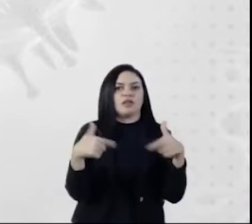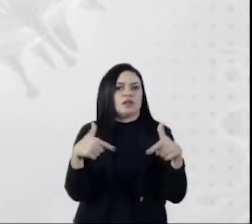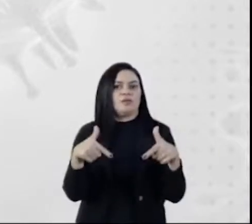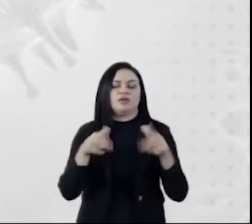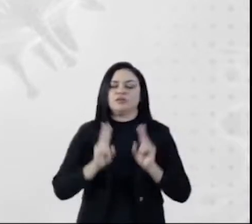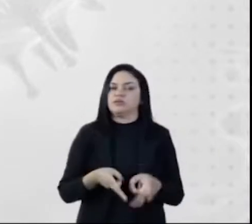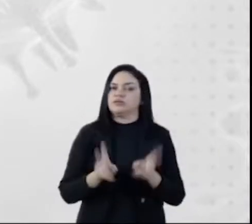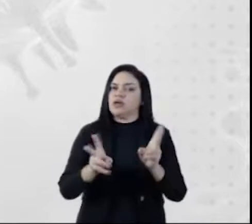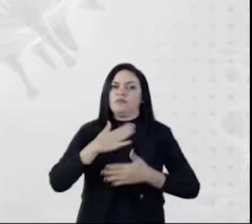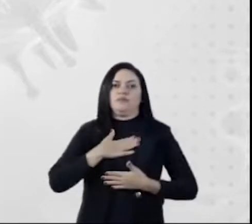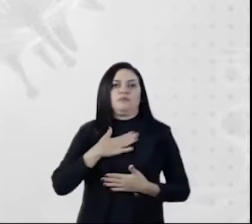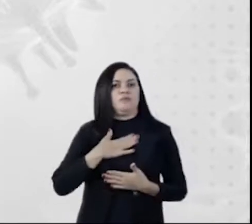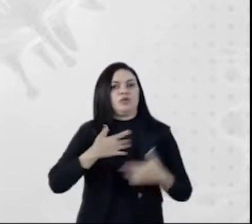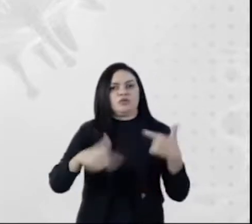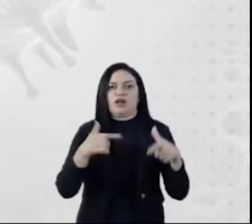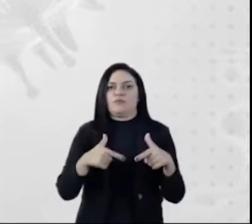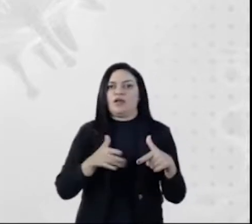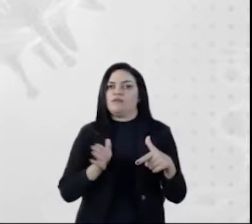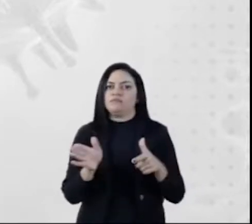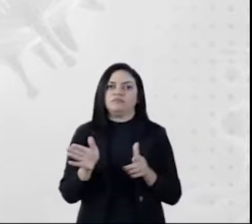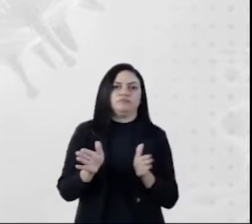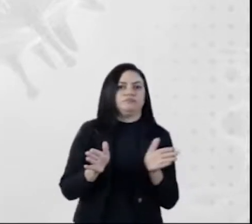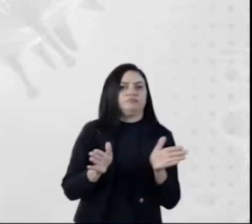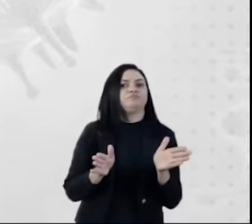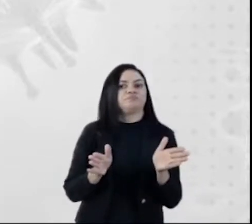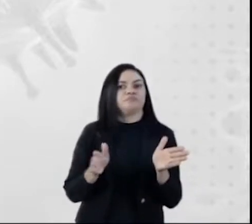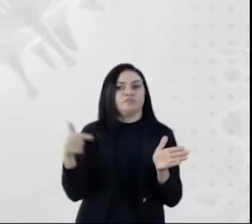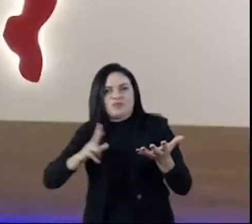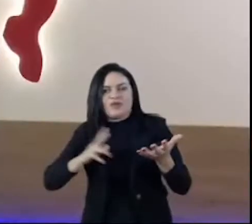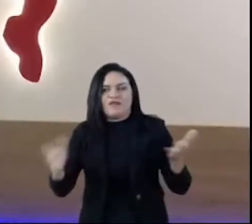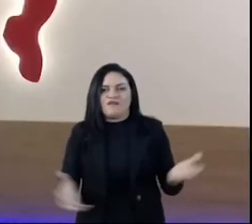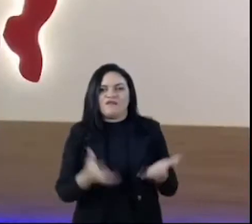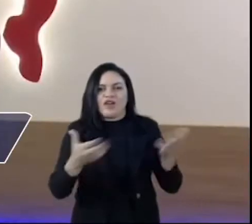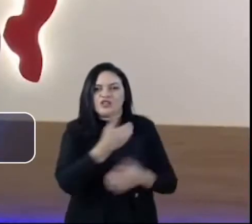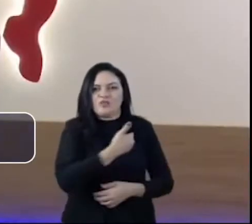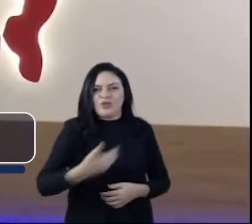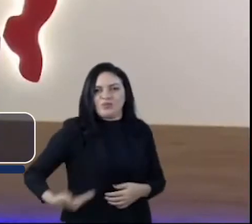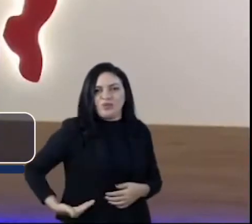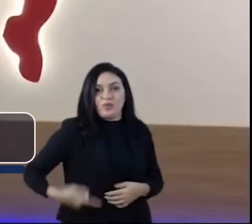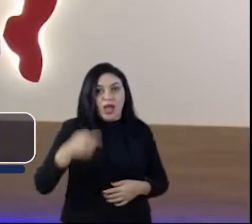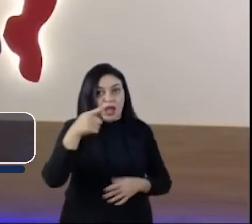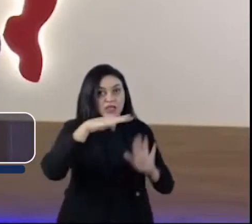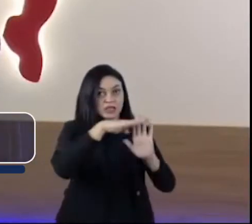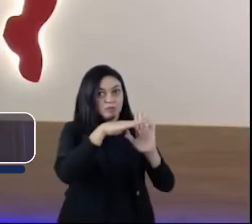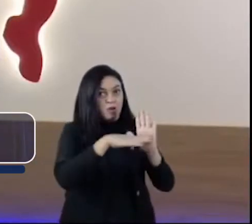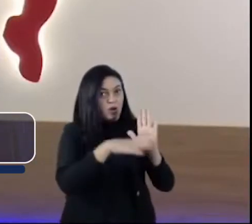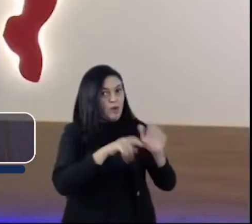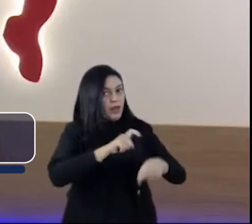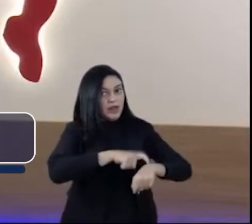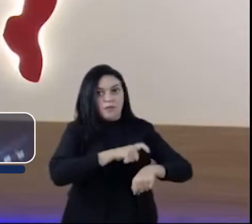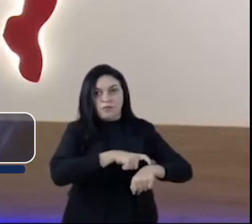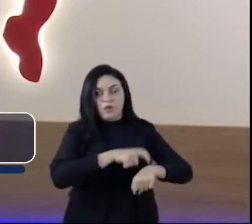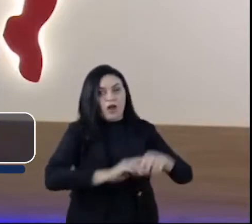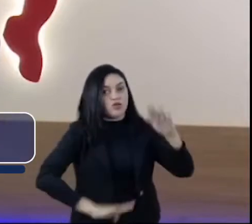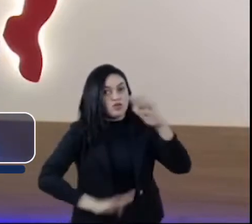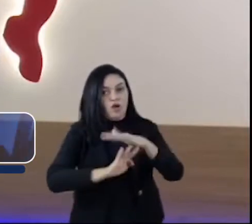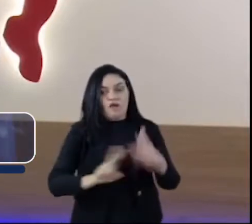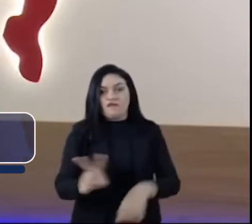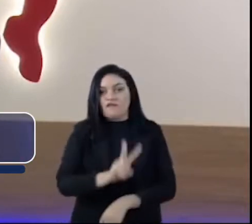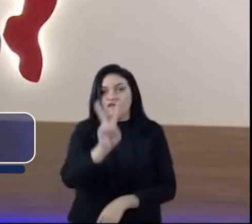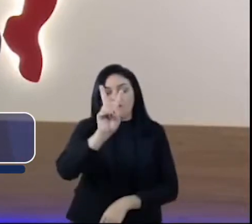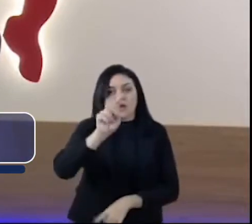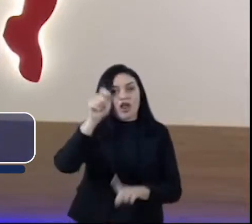pode ter desconto de até 90 e em juros e multas Esse programa é temporário é cepcional e só